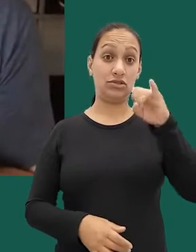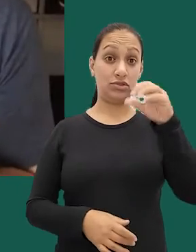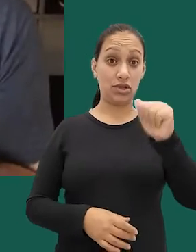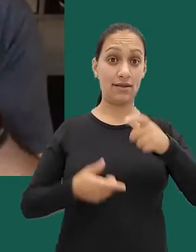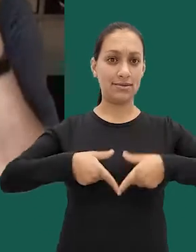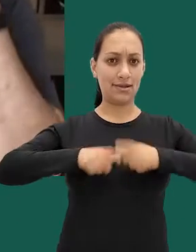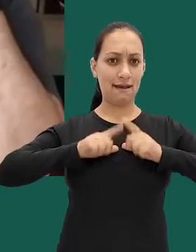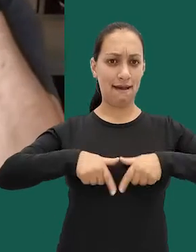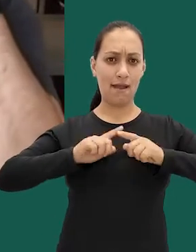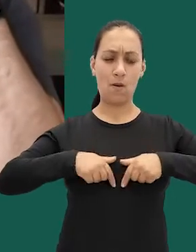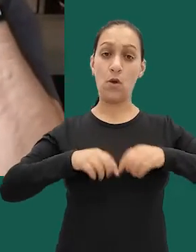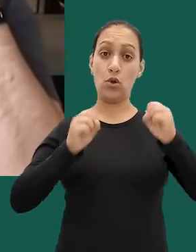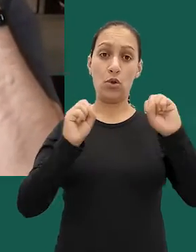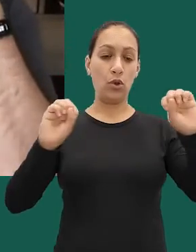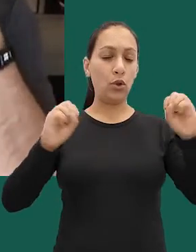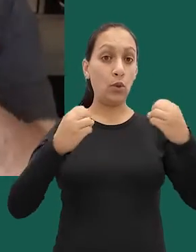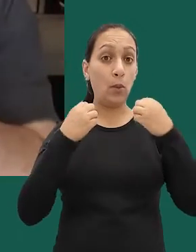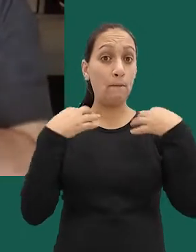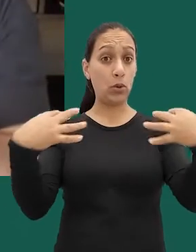completamente diferentes.